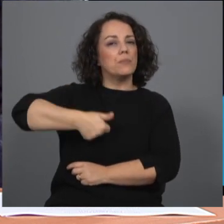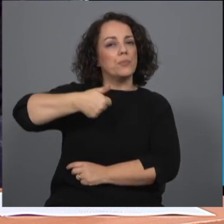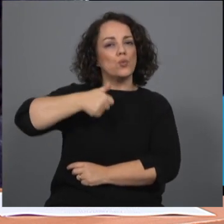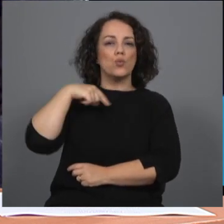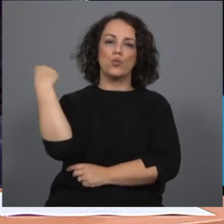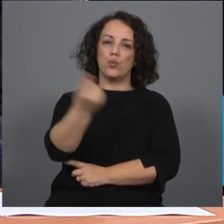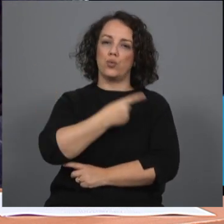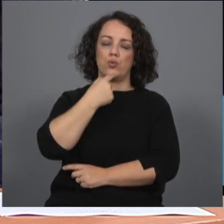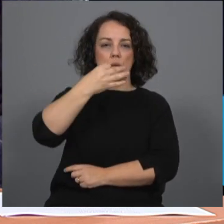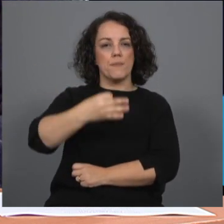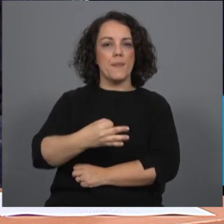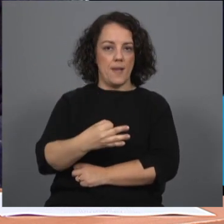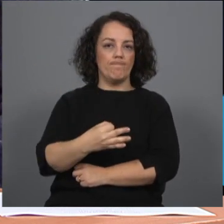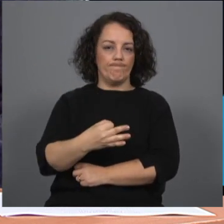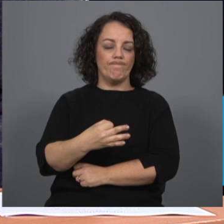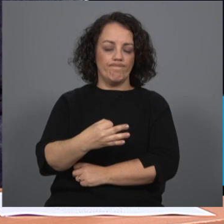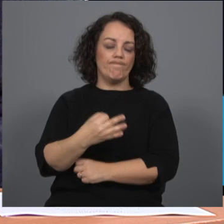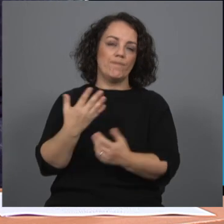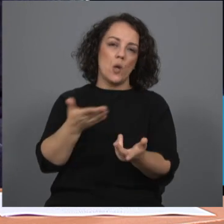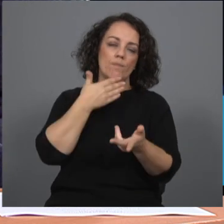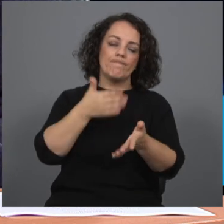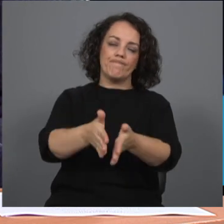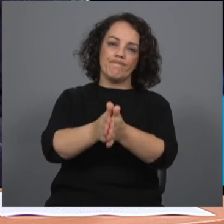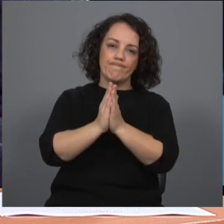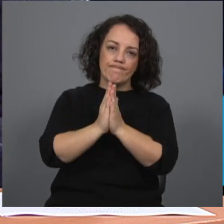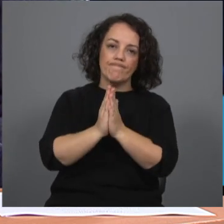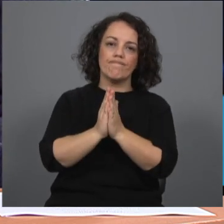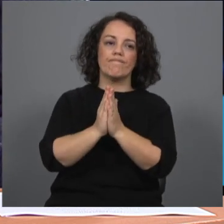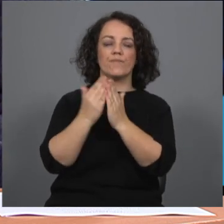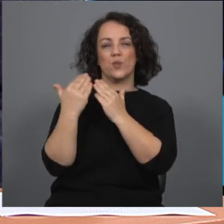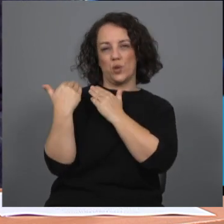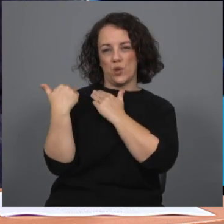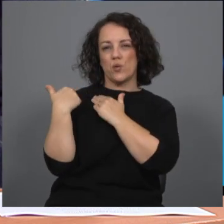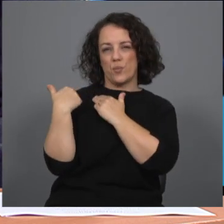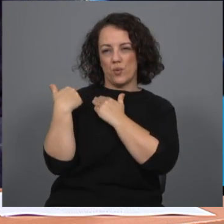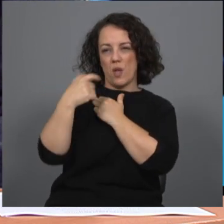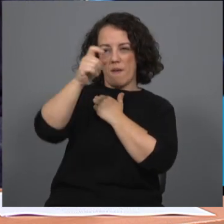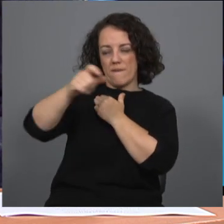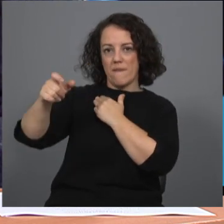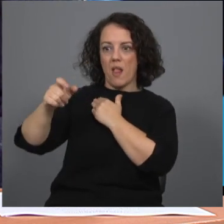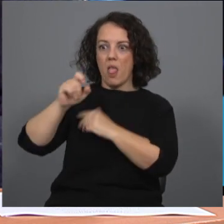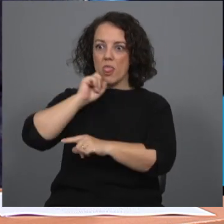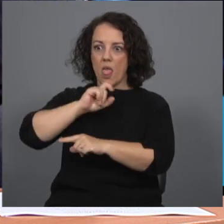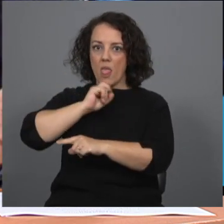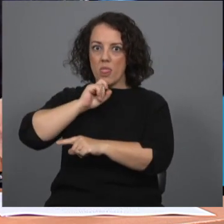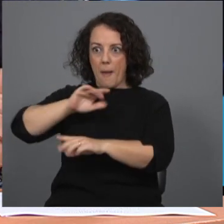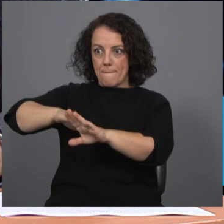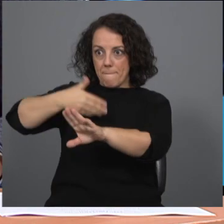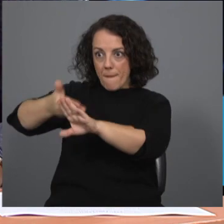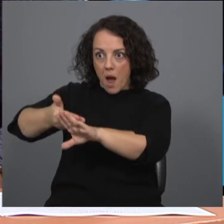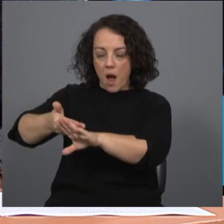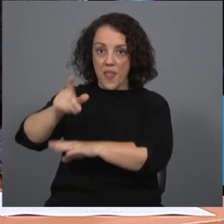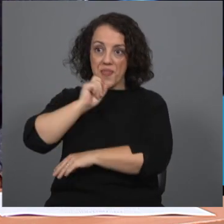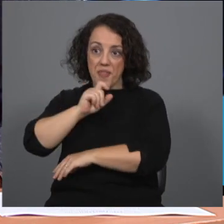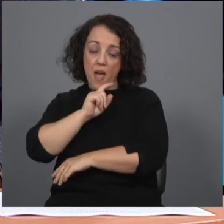humanidade. E por isso apelar à responsabilidade daqueles que podem mais para aqueles que objetivamente